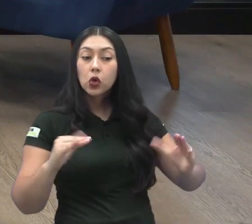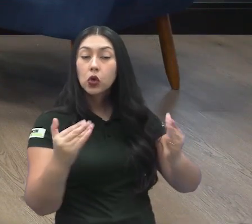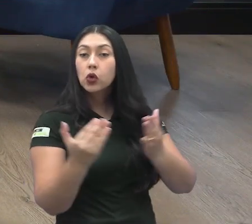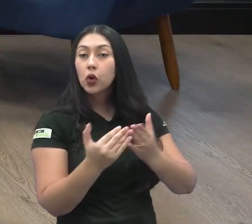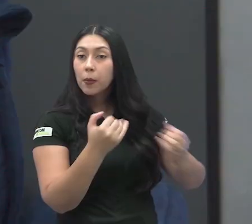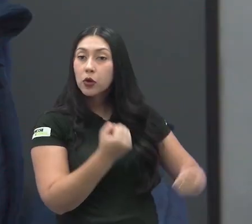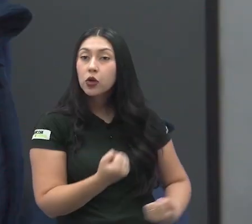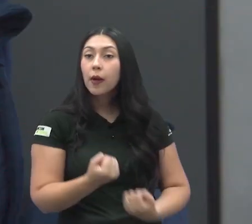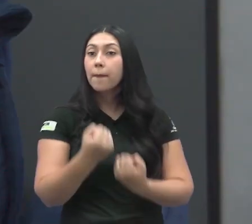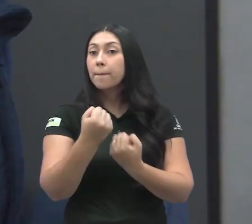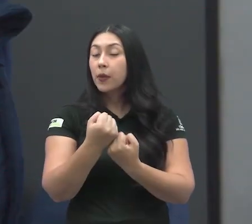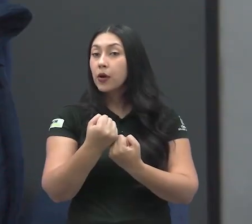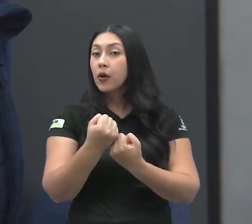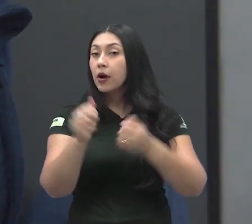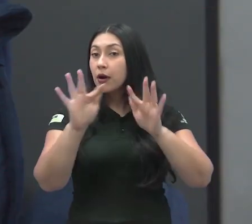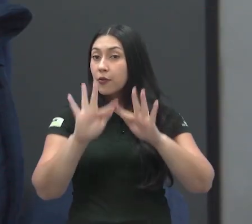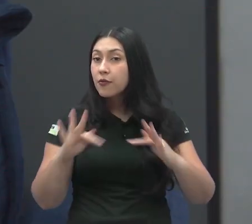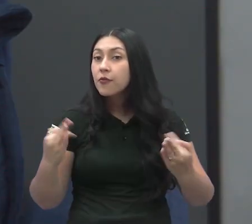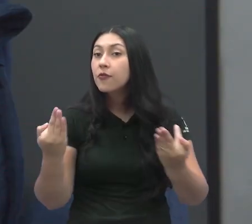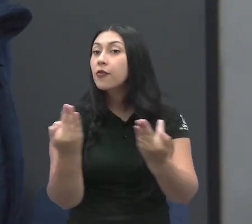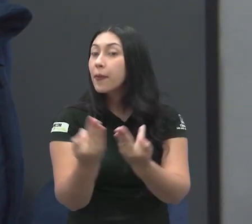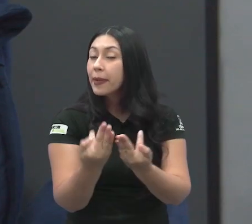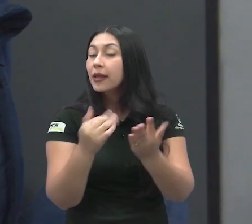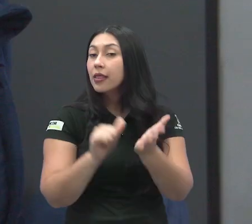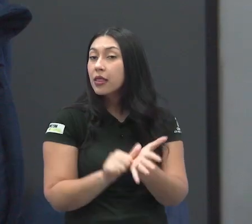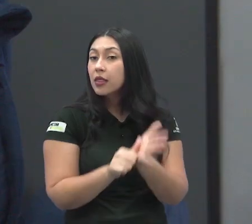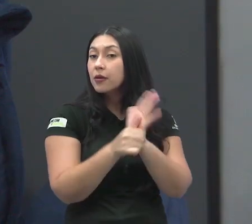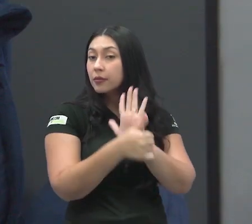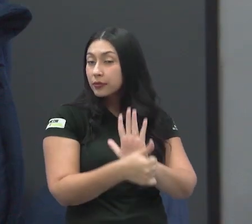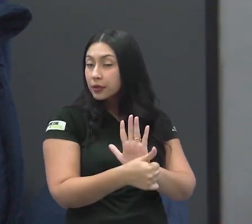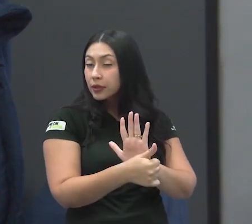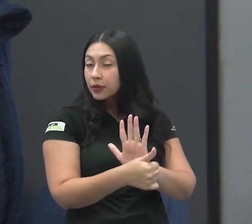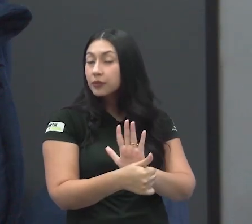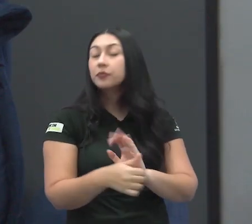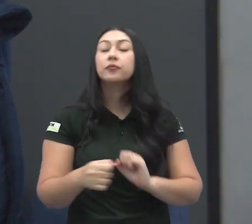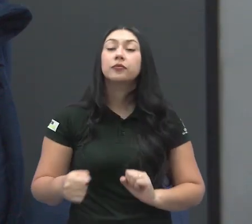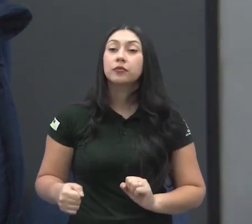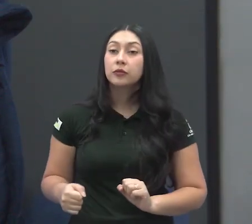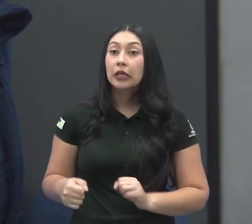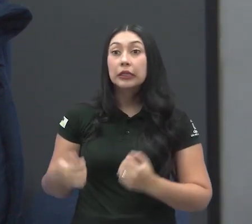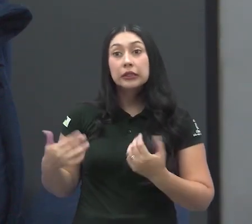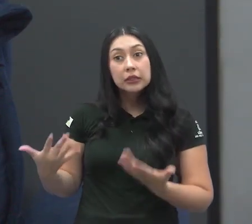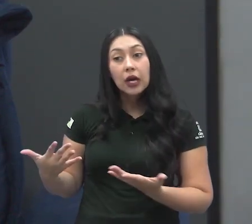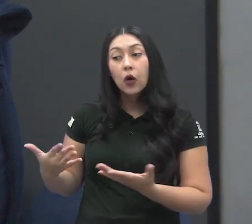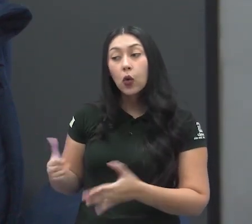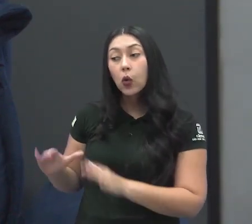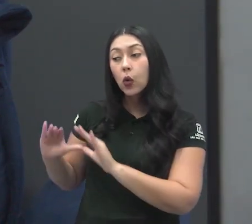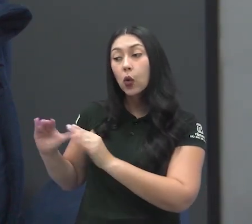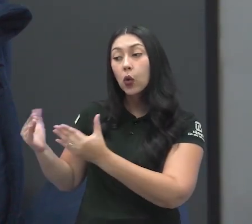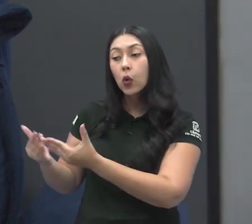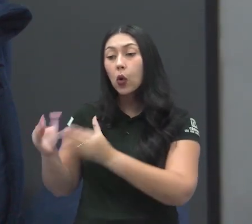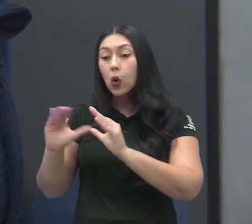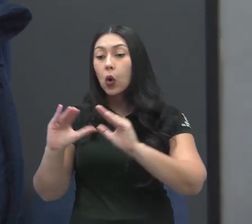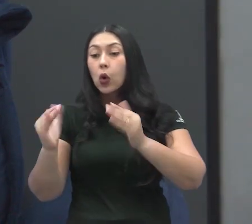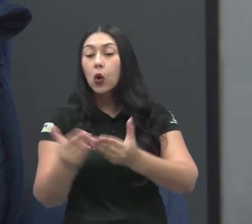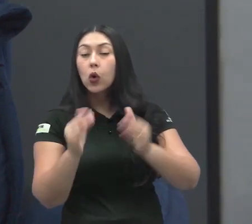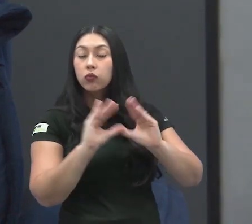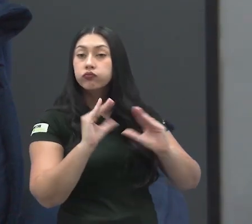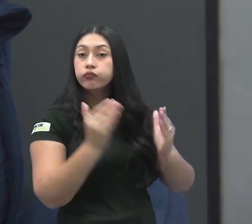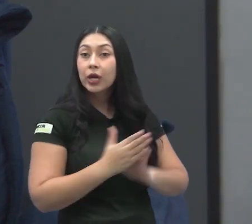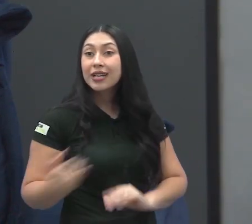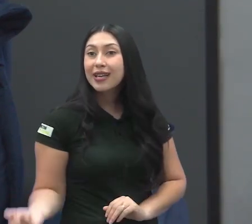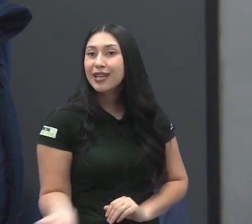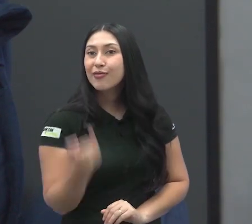em defesa das famílias que têm pessoas com síndrome de Down, né? E essas frentes parlamentares são importantes